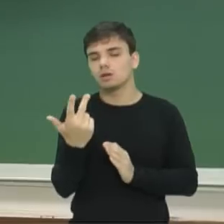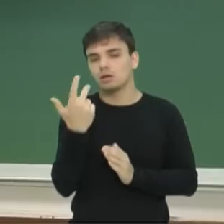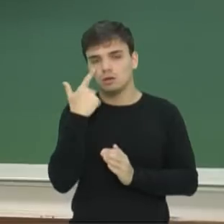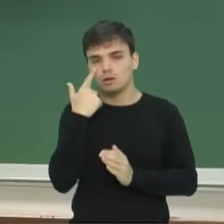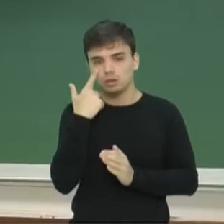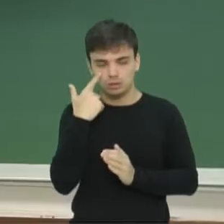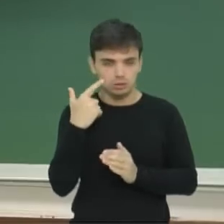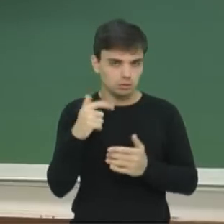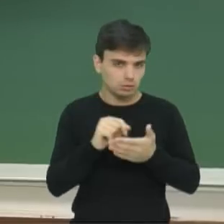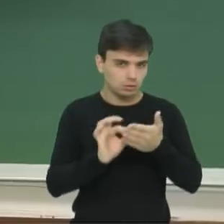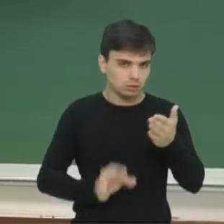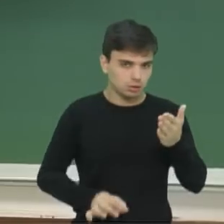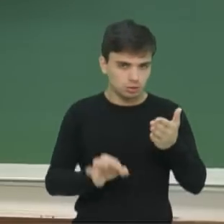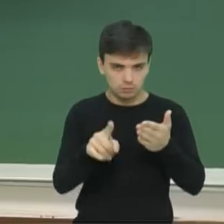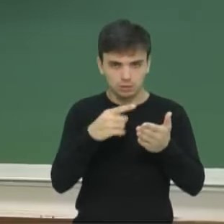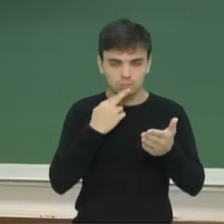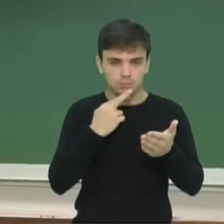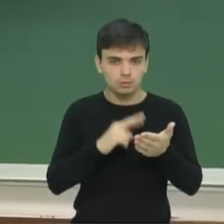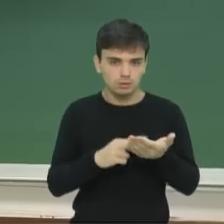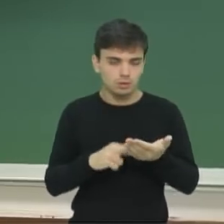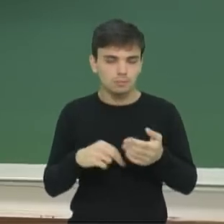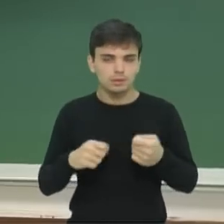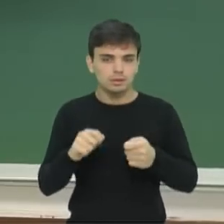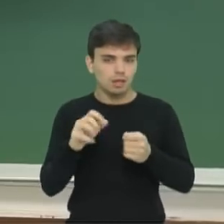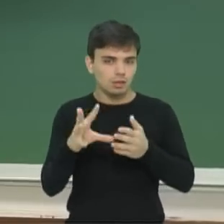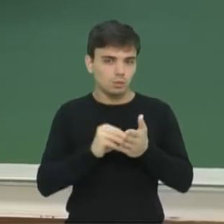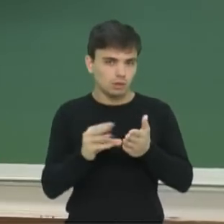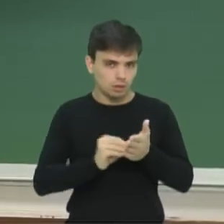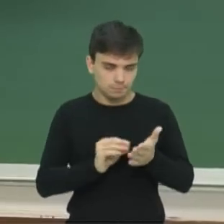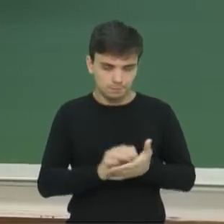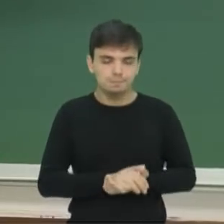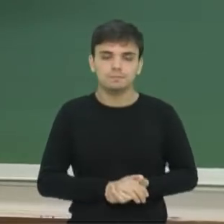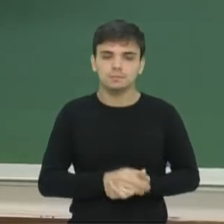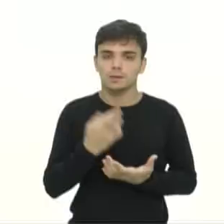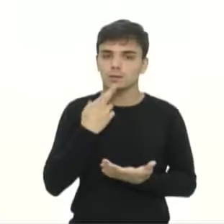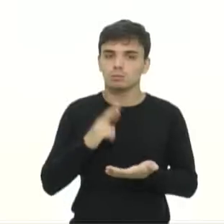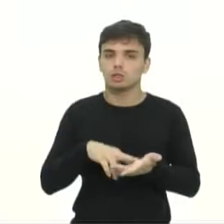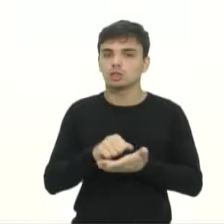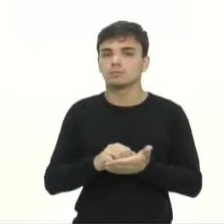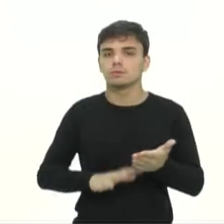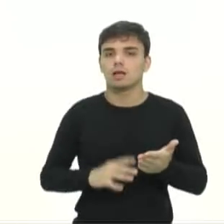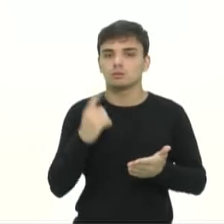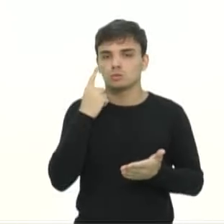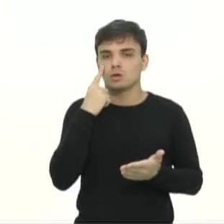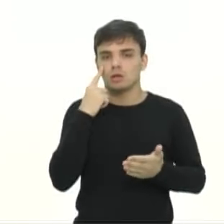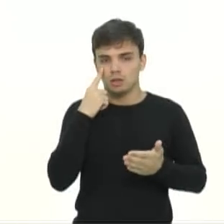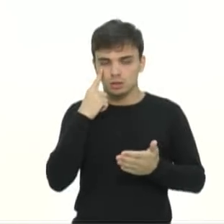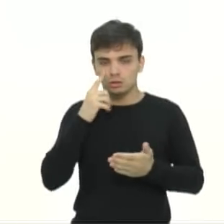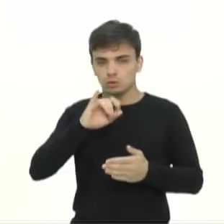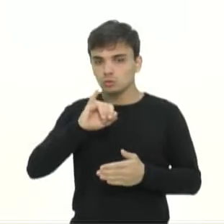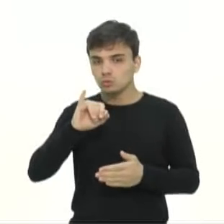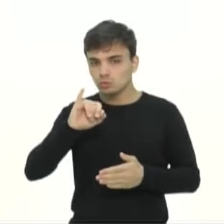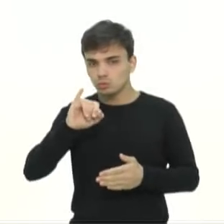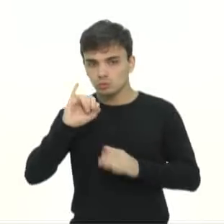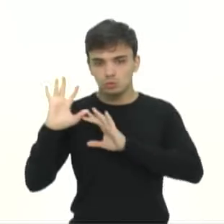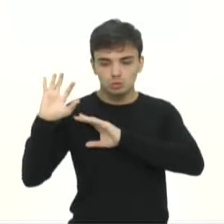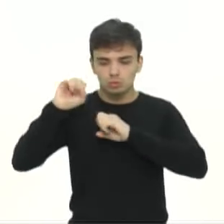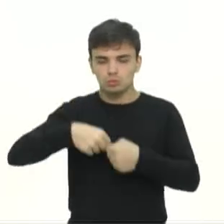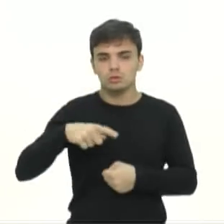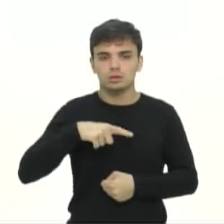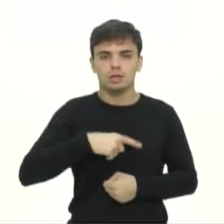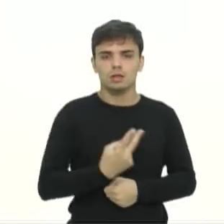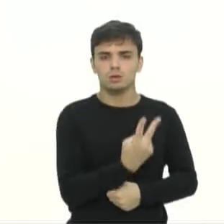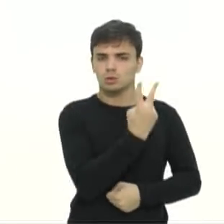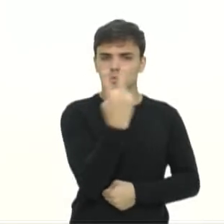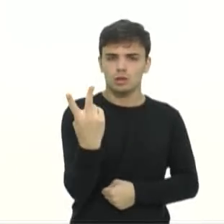vez, então pega seu caderno, faz as devidas anotações e responde essa questão que fala o quê? O judô possui 2 fases distintas da